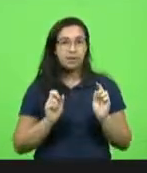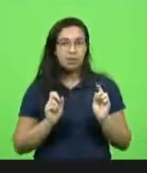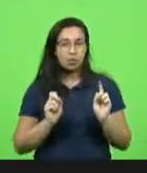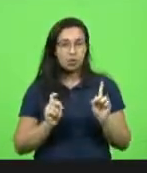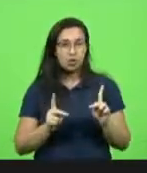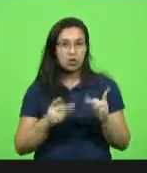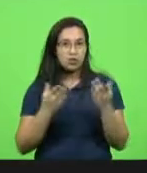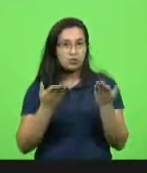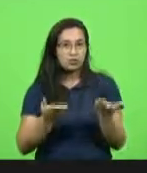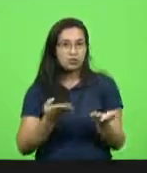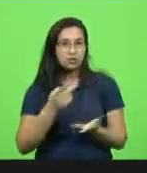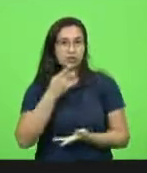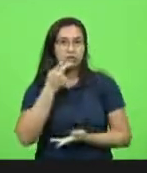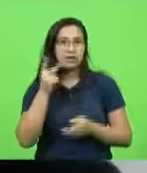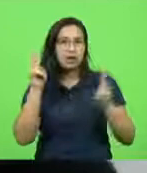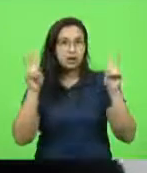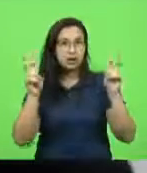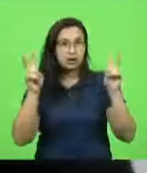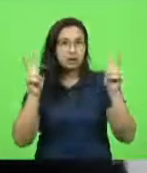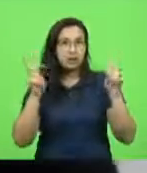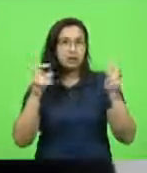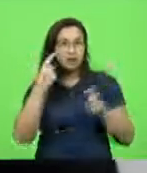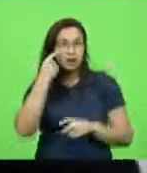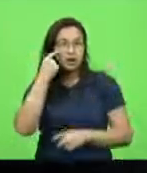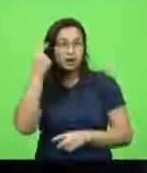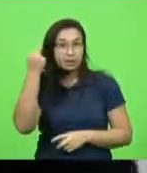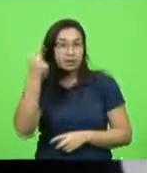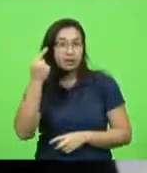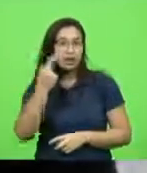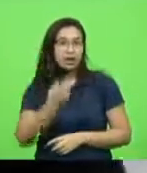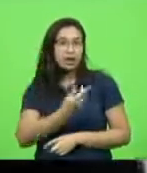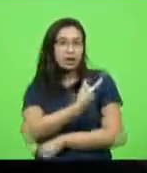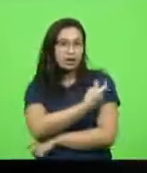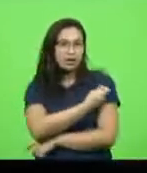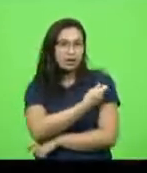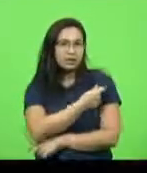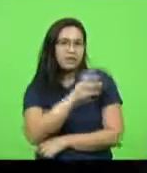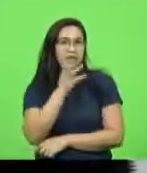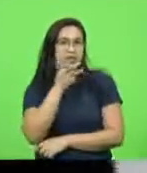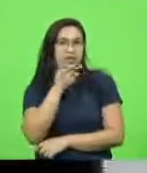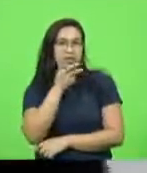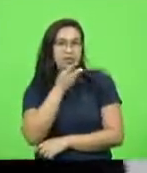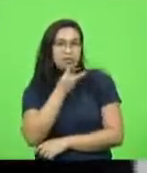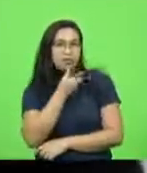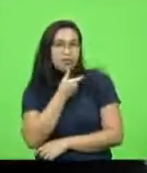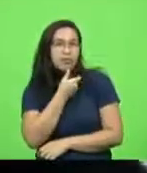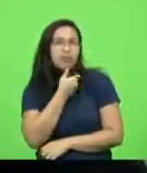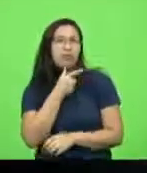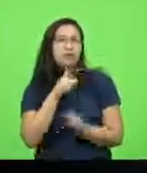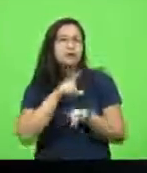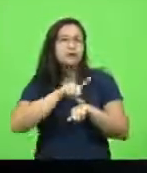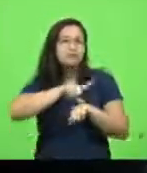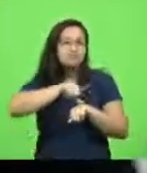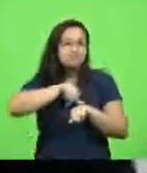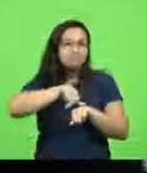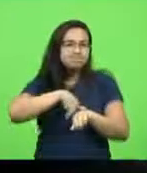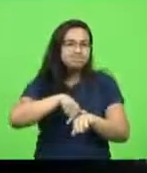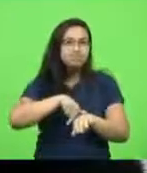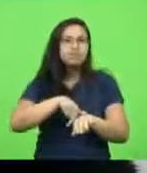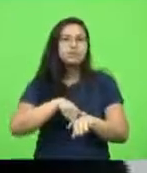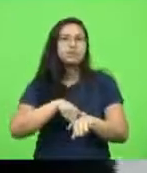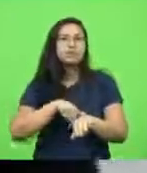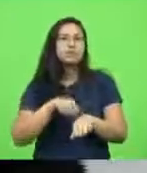quero lembrar que essa questão que a vacina tá indo devagar em Santa Catarina que se reserva a segunda fauna